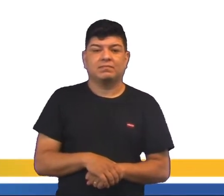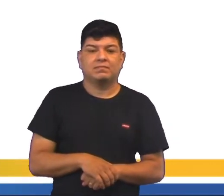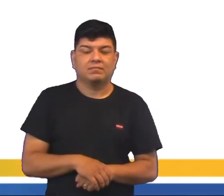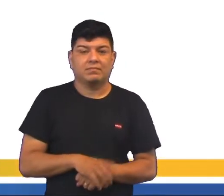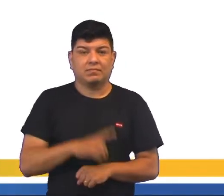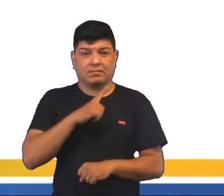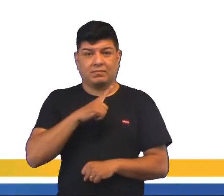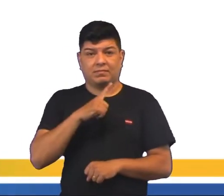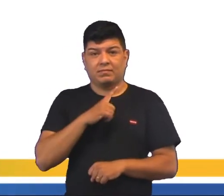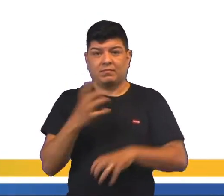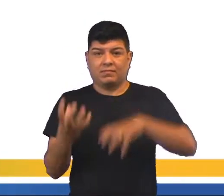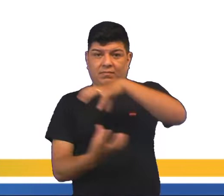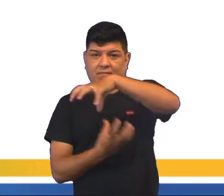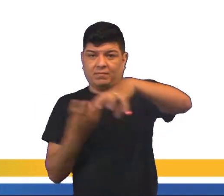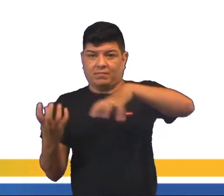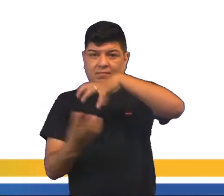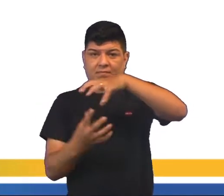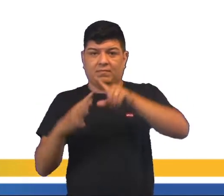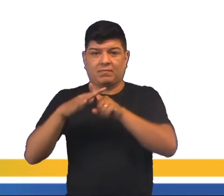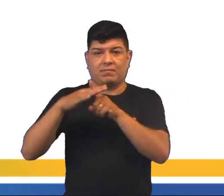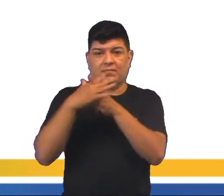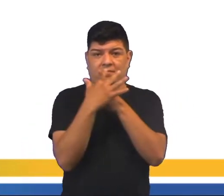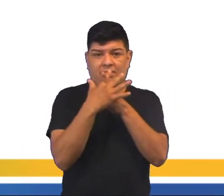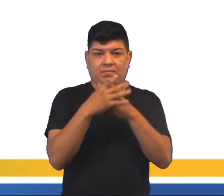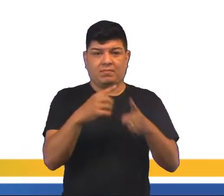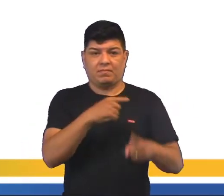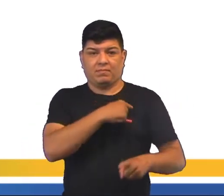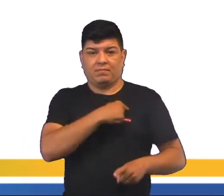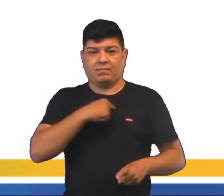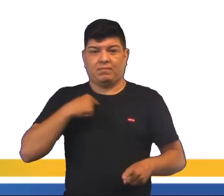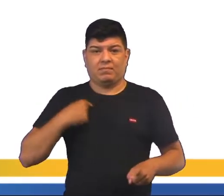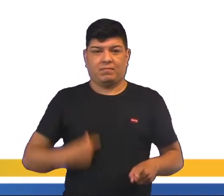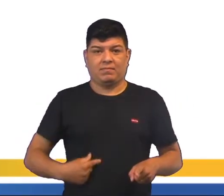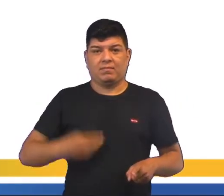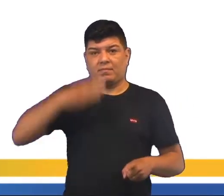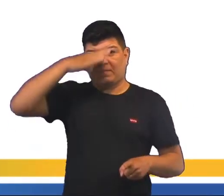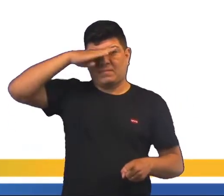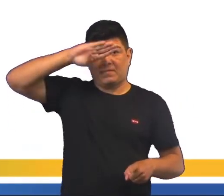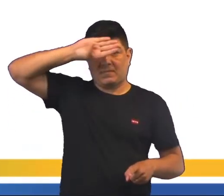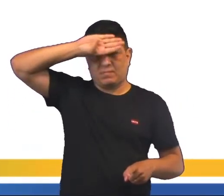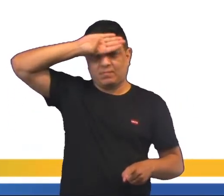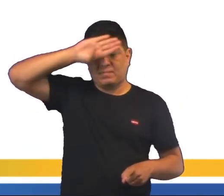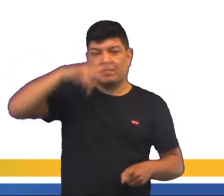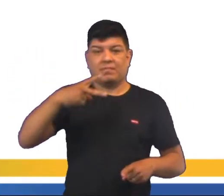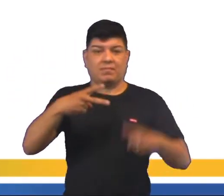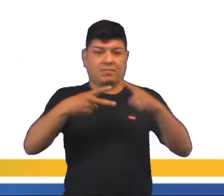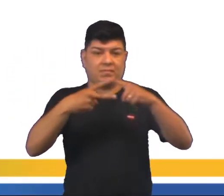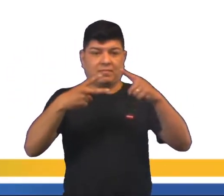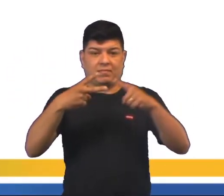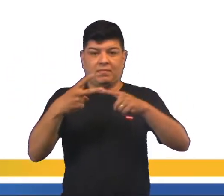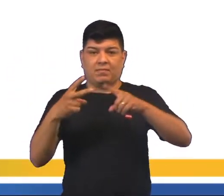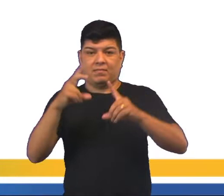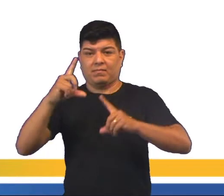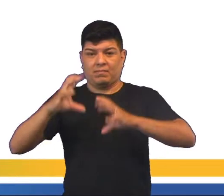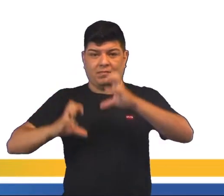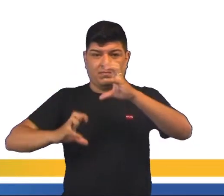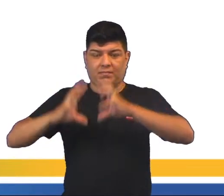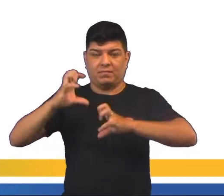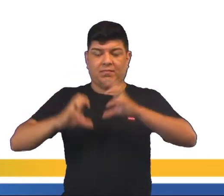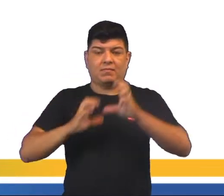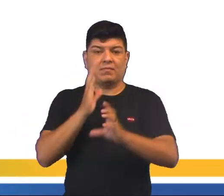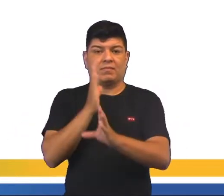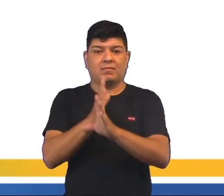A gente tem aí a Revolução Socialista Chinesa e Cubana, né? São dois conflitos causados, né,